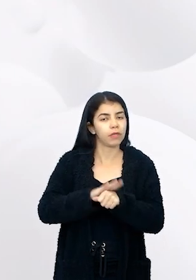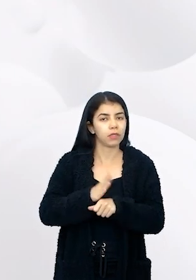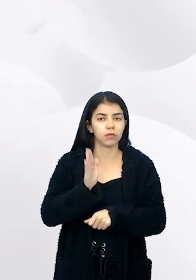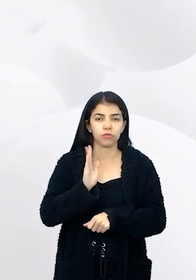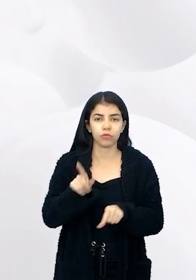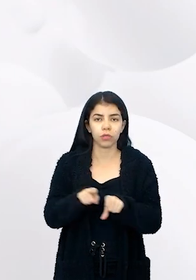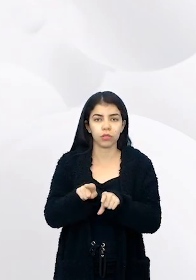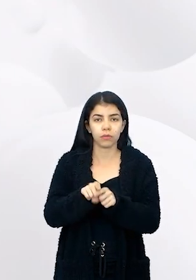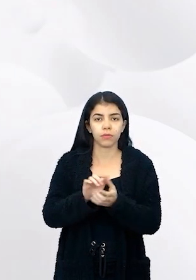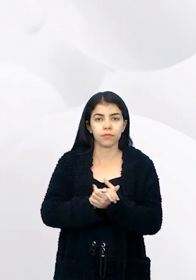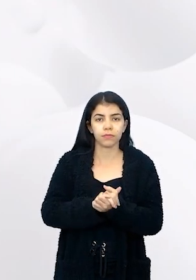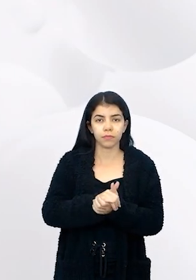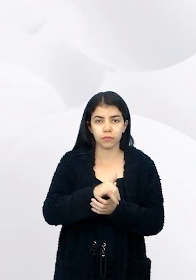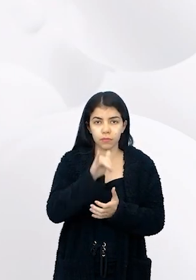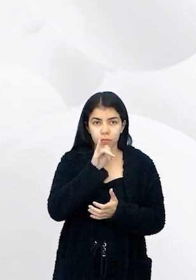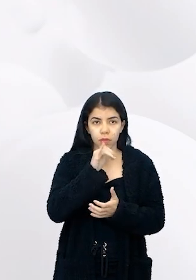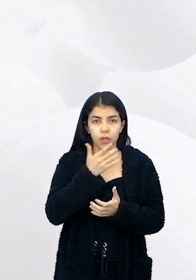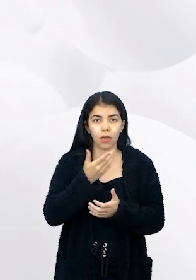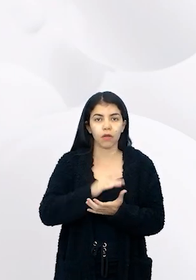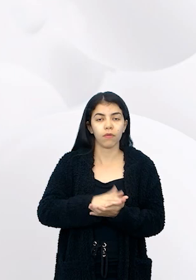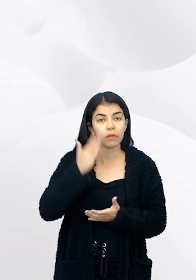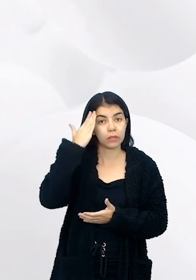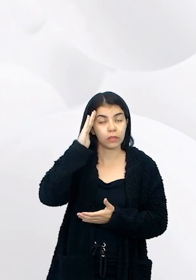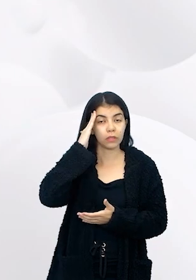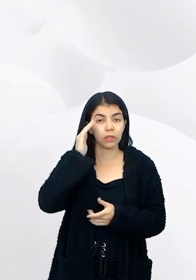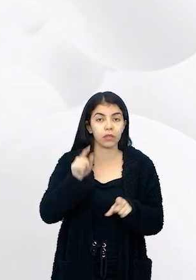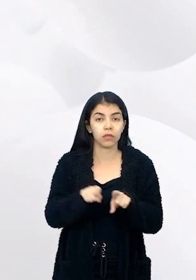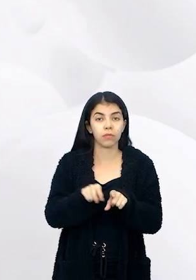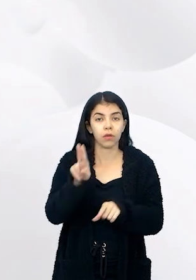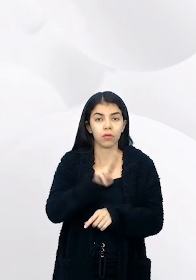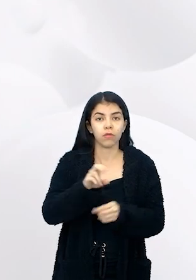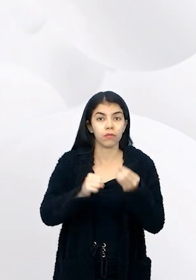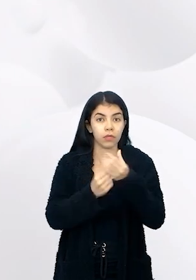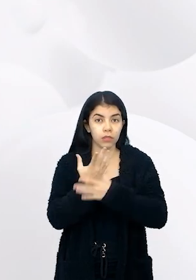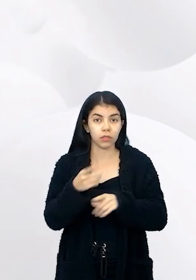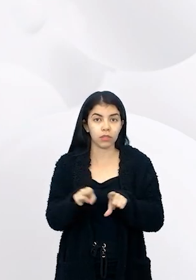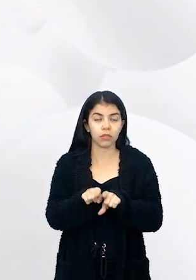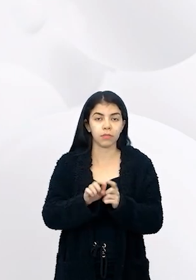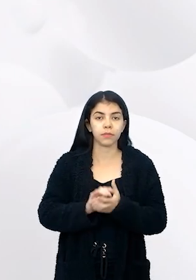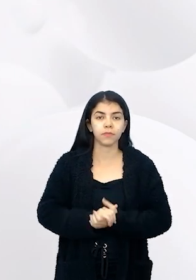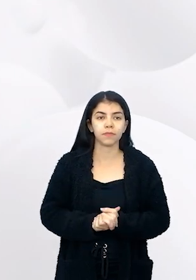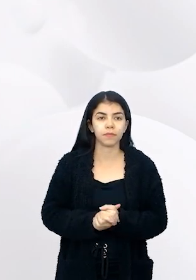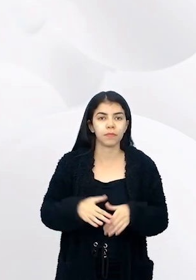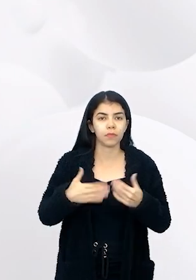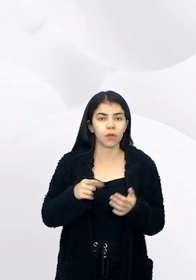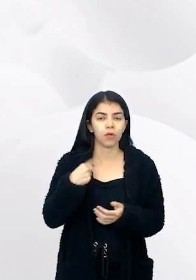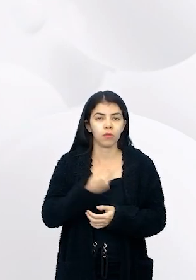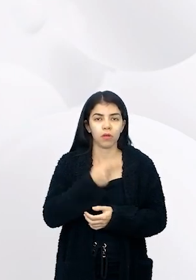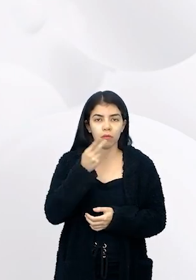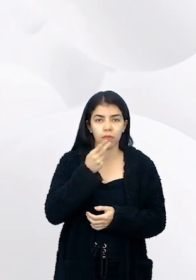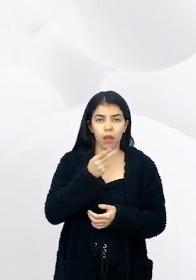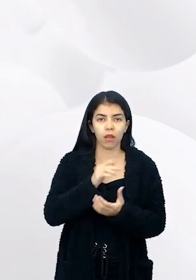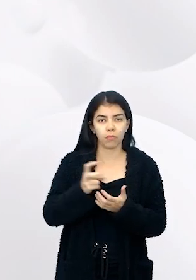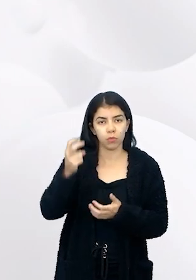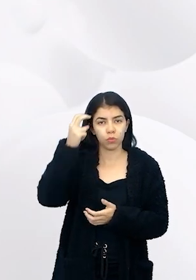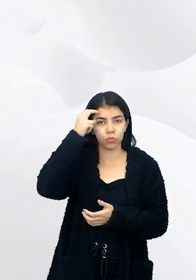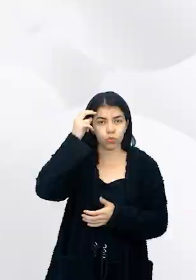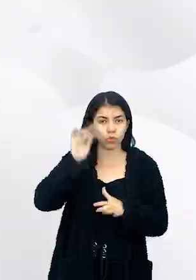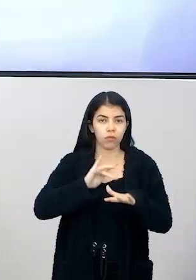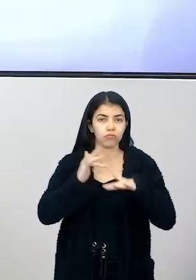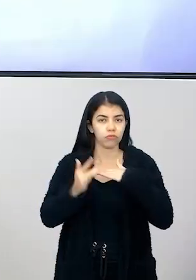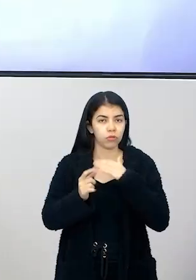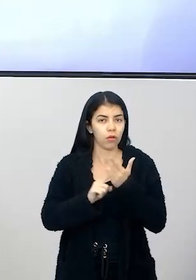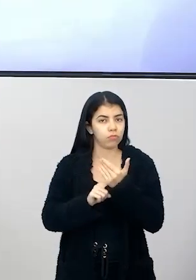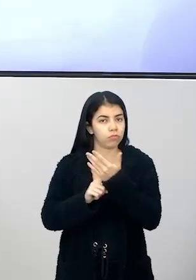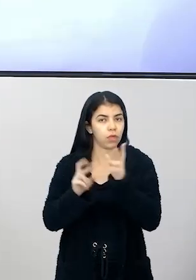fazendo, eles vão aprender, né? Vão compreender, mas vão utilizar e vão criar. Então, quando nós falamos de cultura digital, está tanto